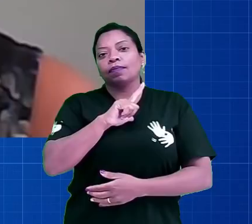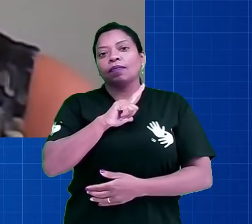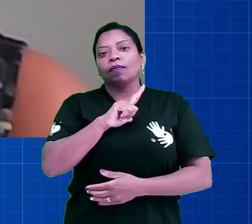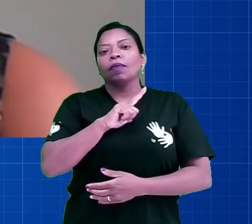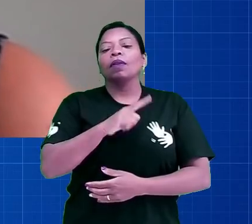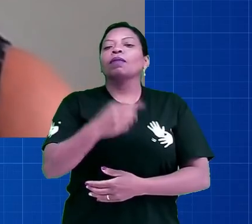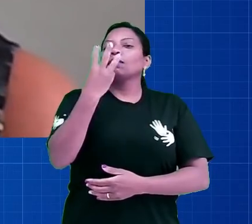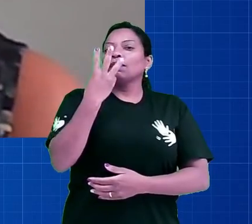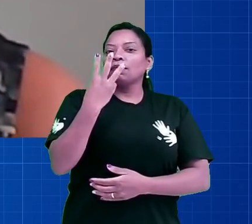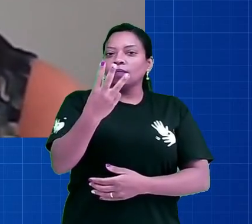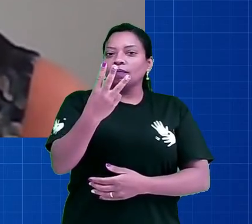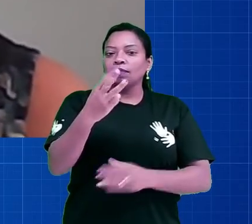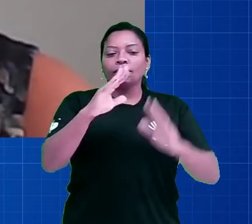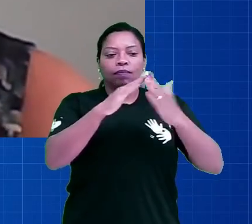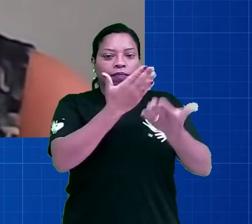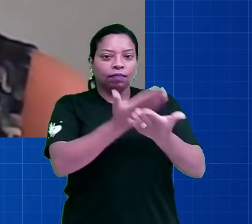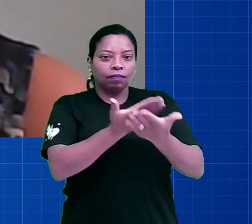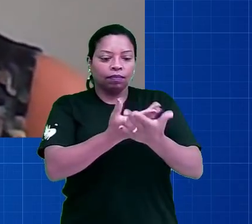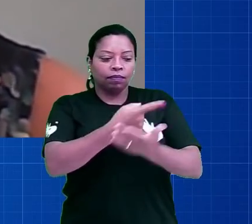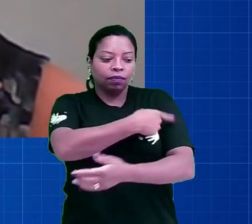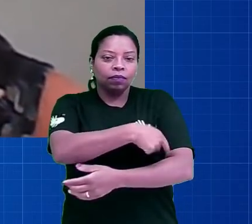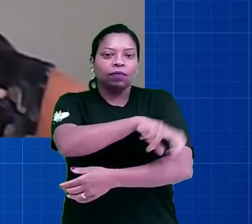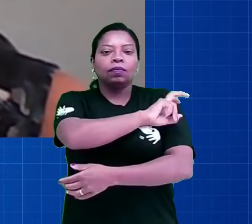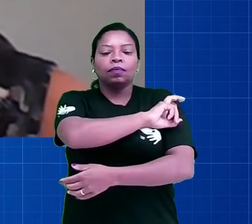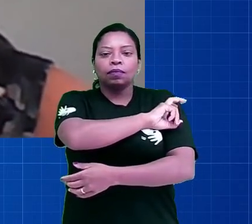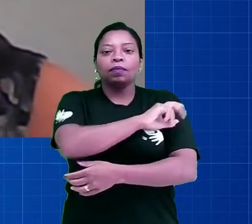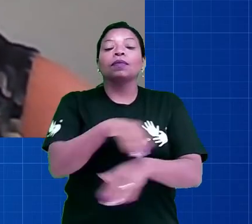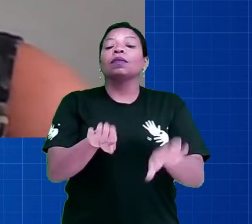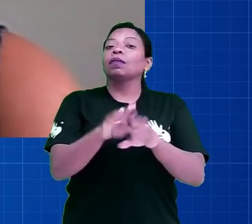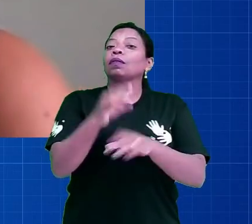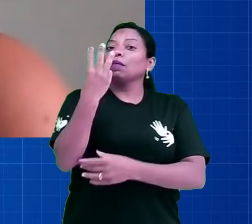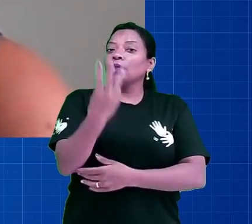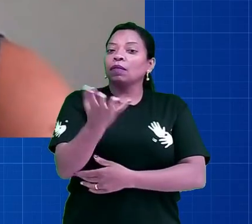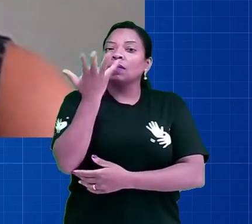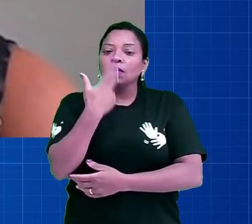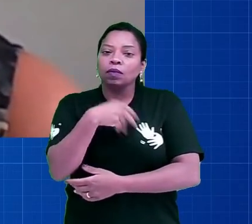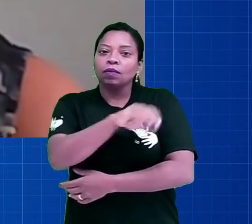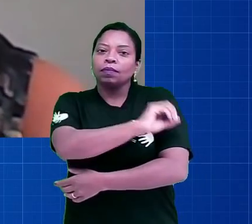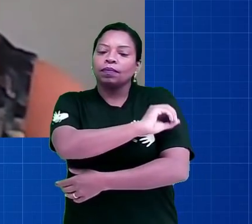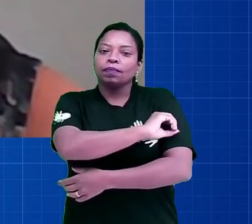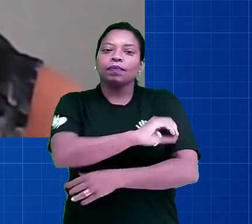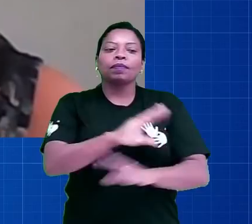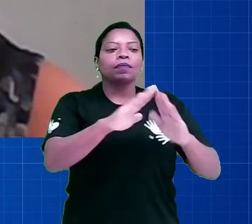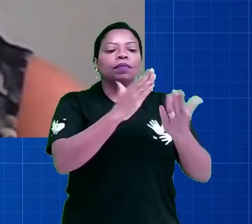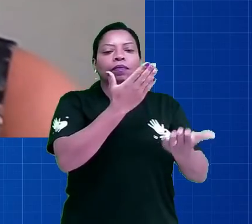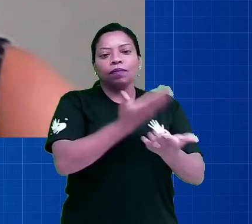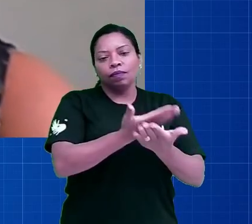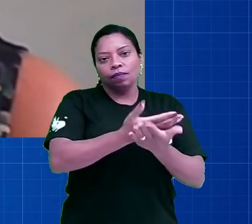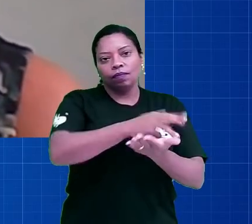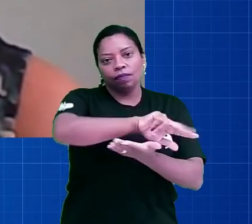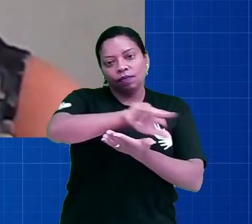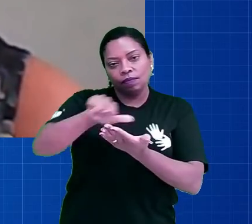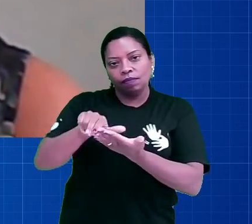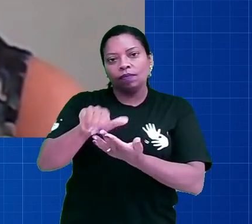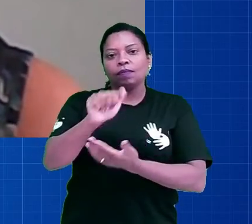município. Atualmente, a gente atende 3 unidades de ensino fundamental e 3 de educação infantil, né,